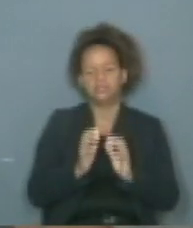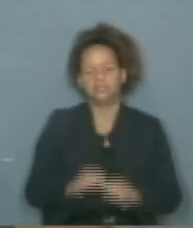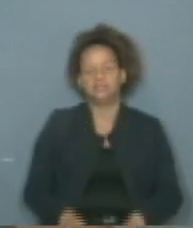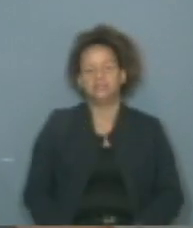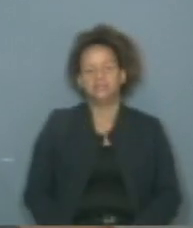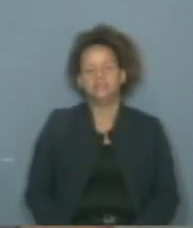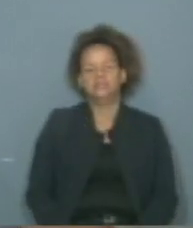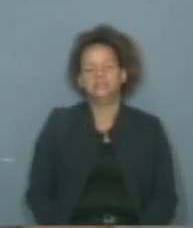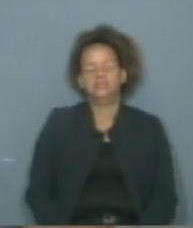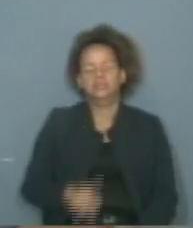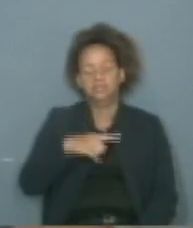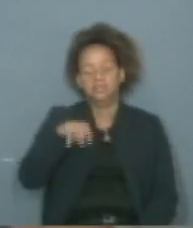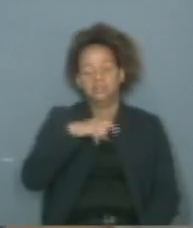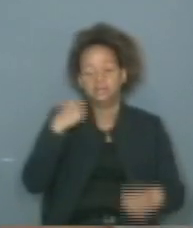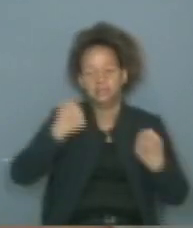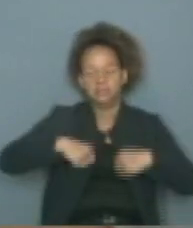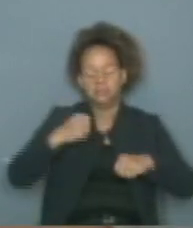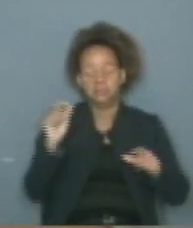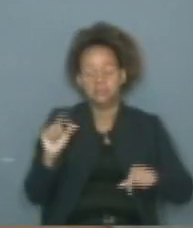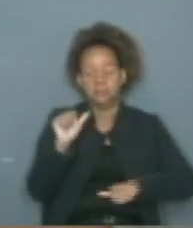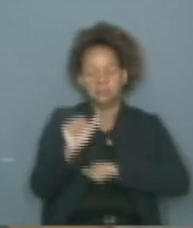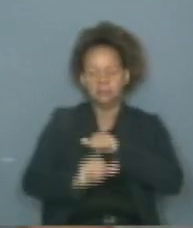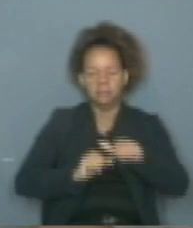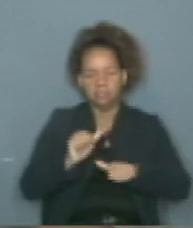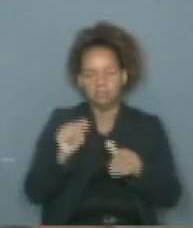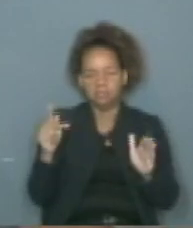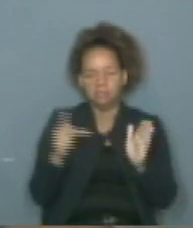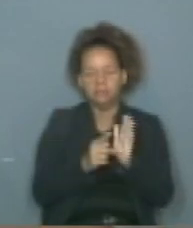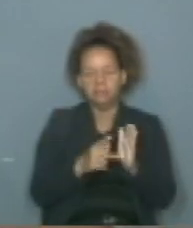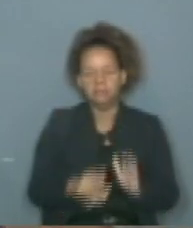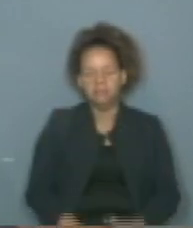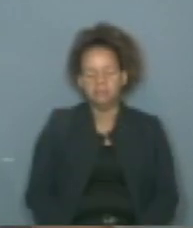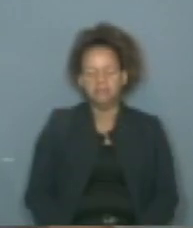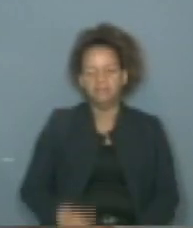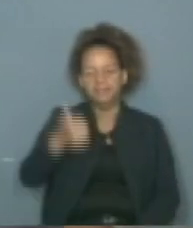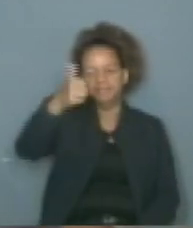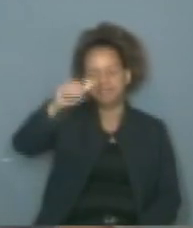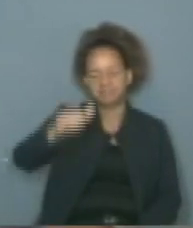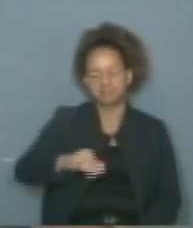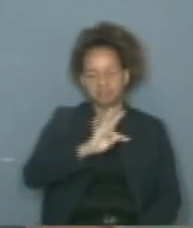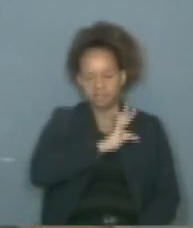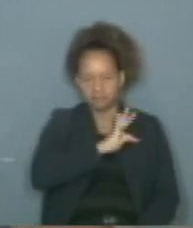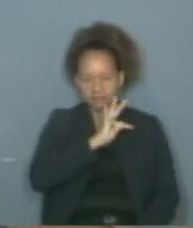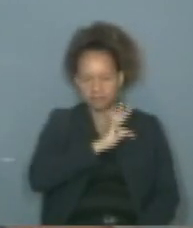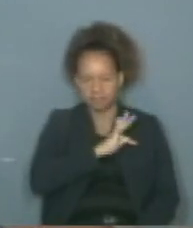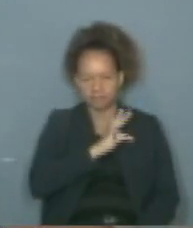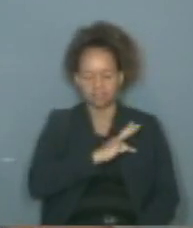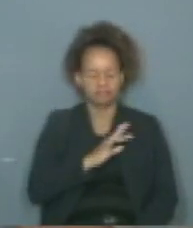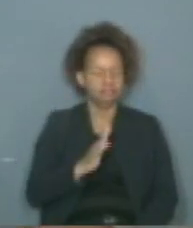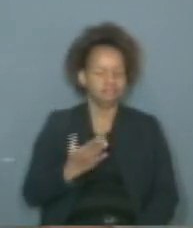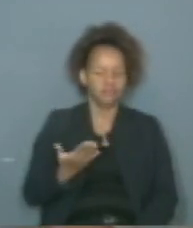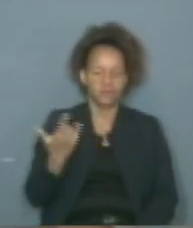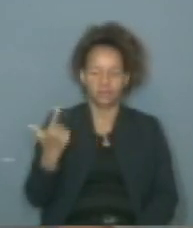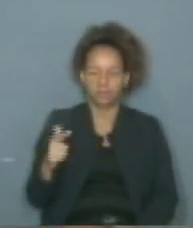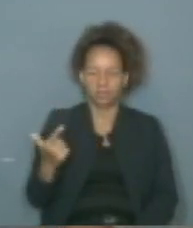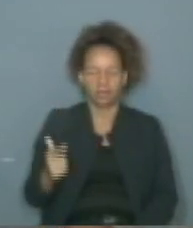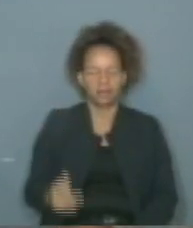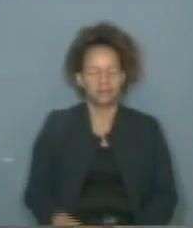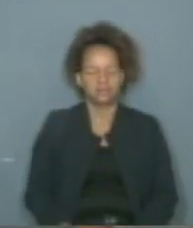Recife. Nós precisamos mudar essa realidade. Análise técnica